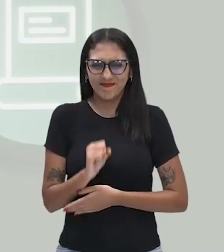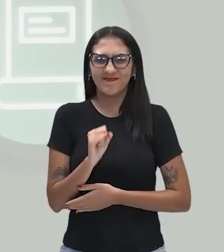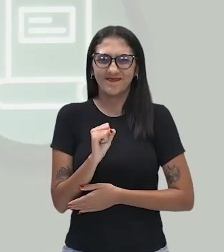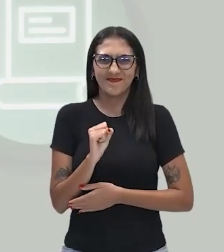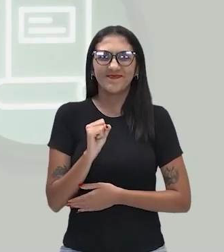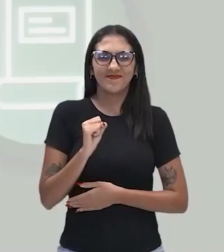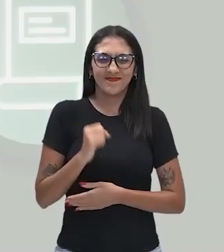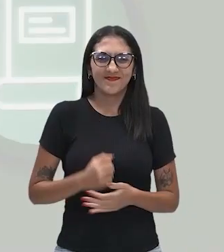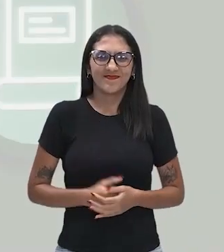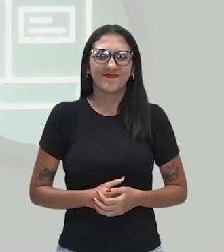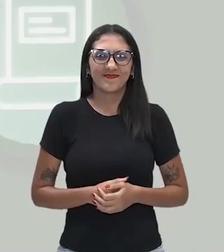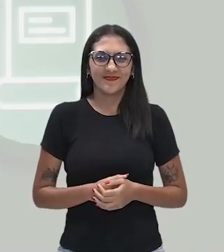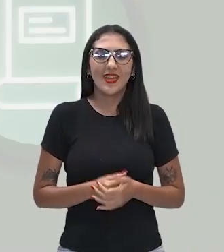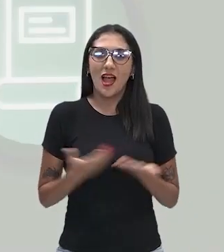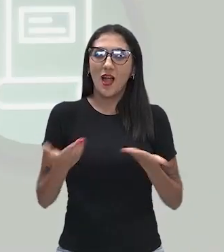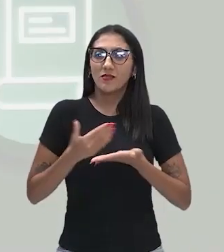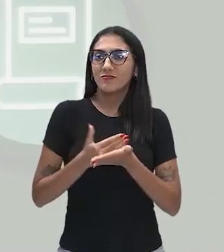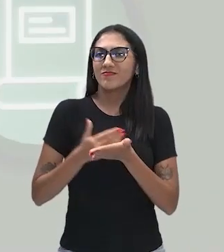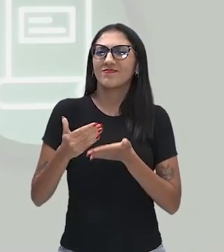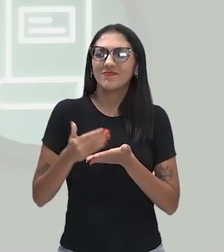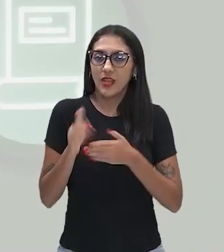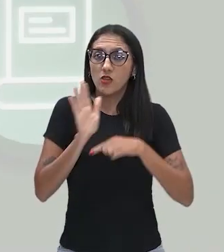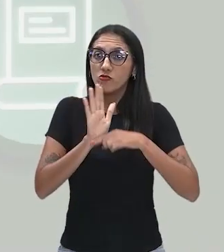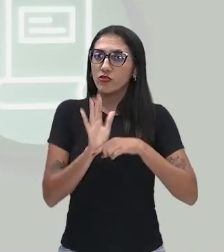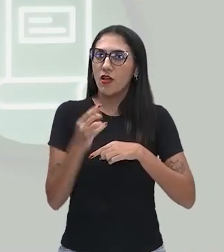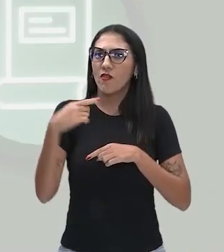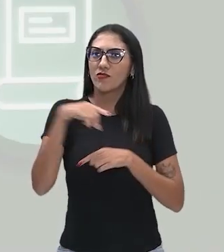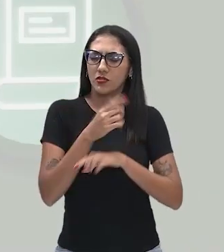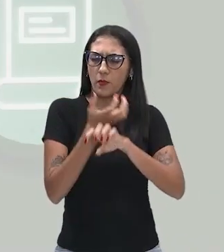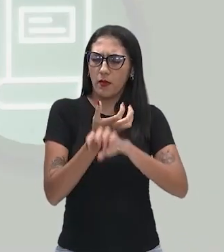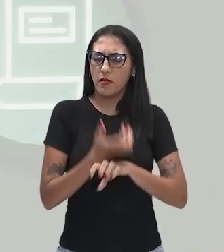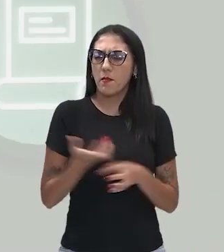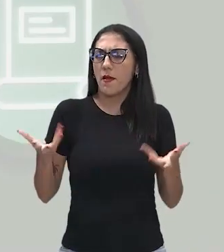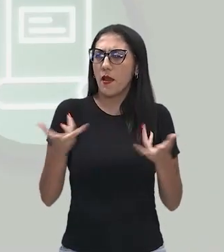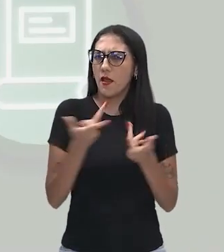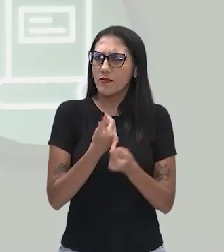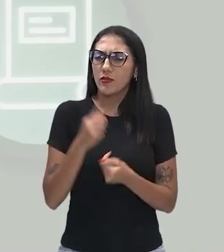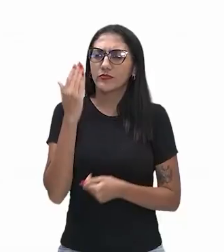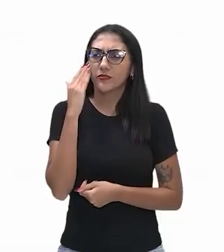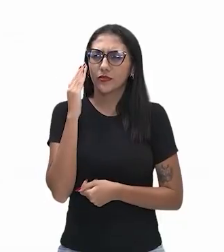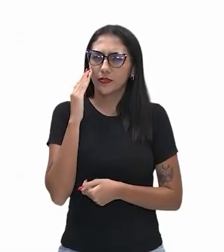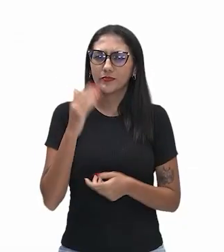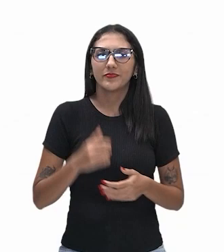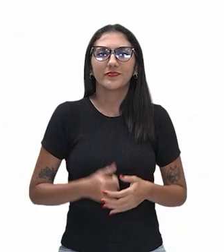da Física, para lhe ajudar nessa disciplina tão maravilhosa.